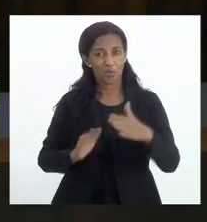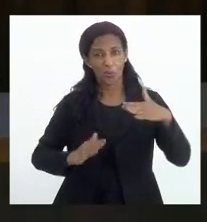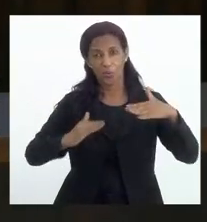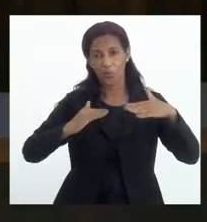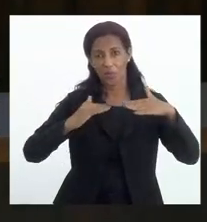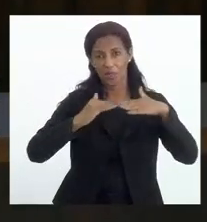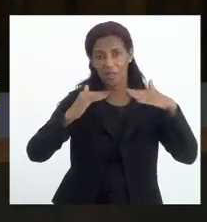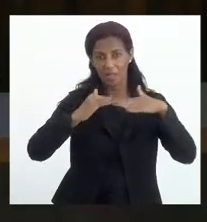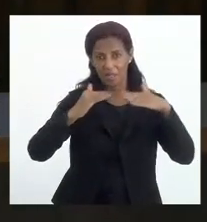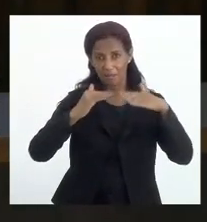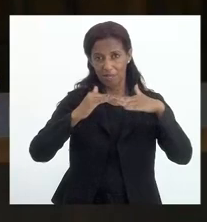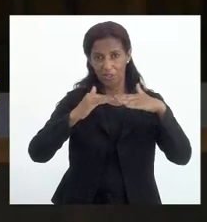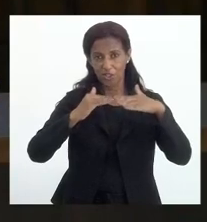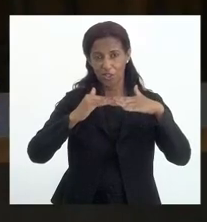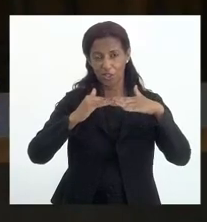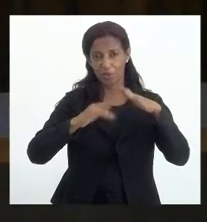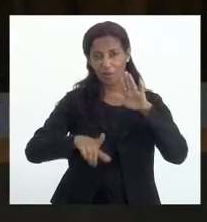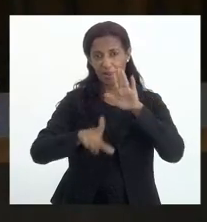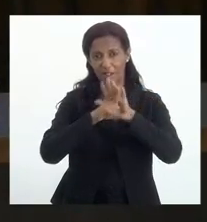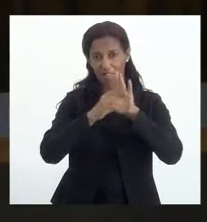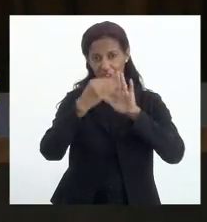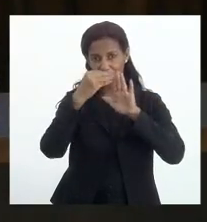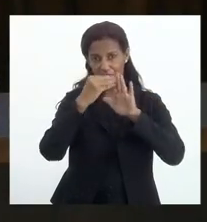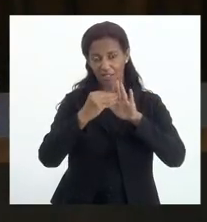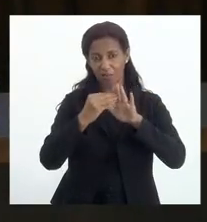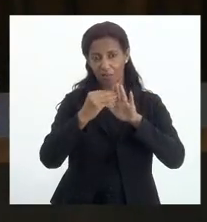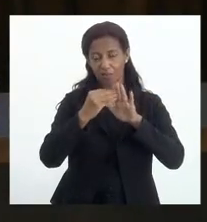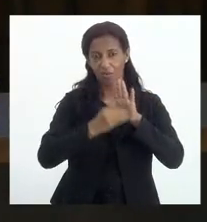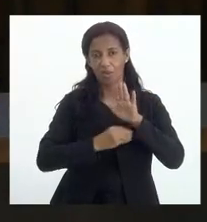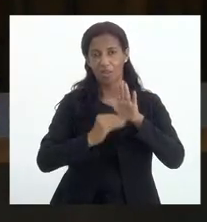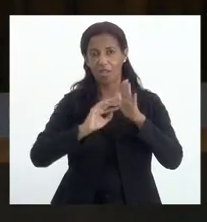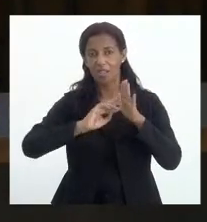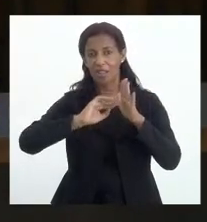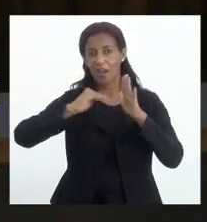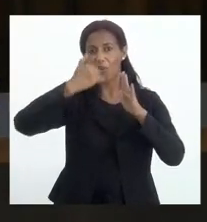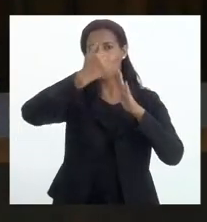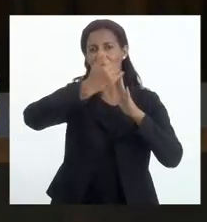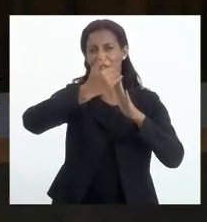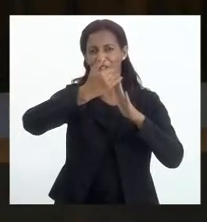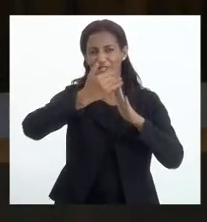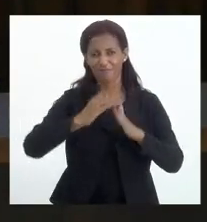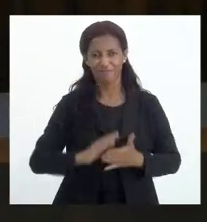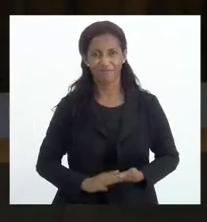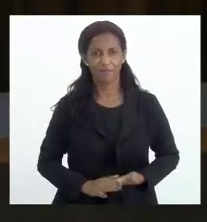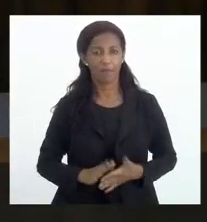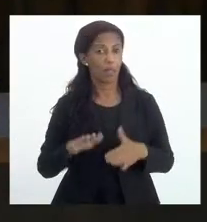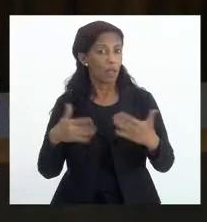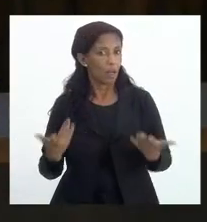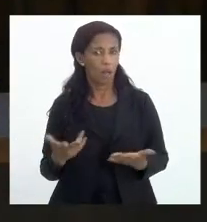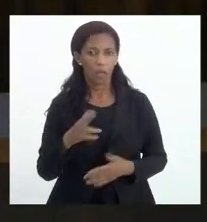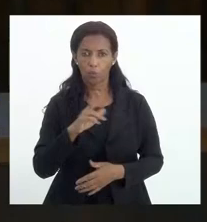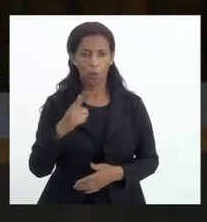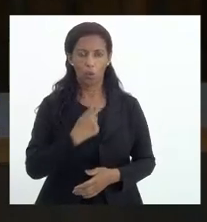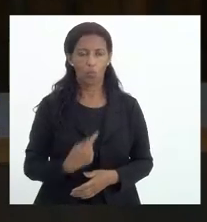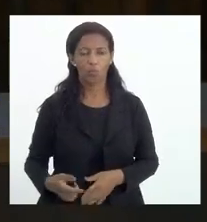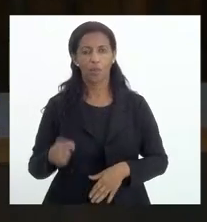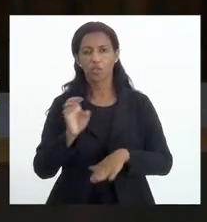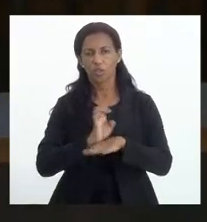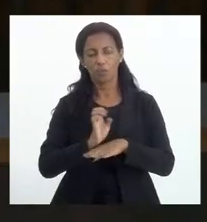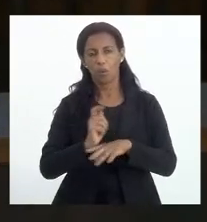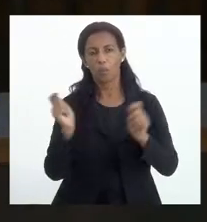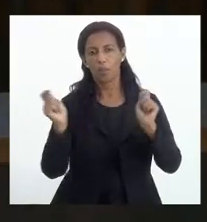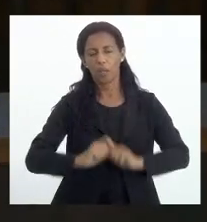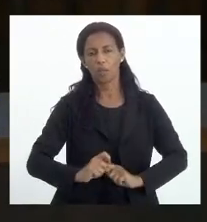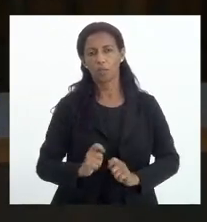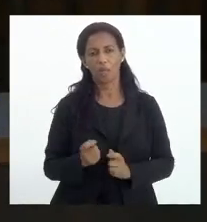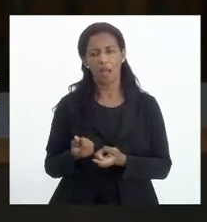limites estabelecidos na legislação que impõe o teto de gasto, eles se aumentem por si só. Claro que não é o caso do governo estadual, porque não tem a capacidade